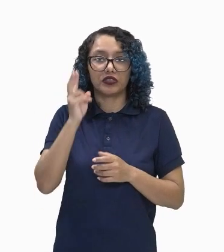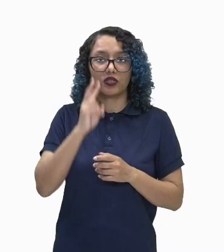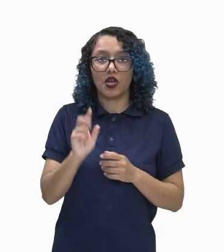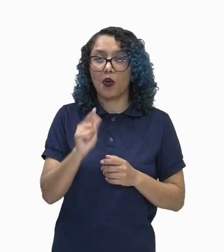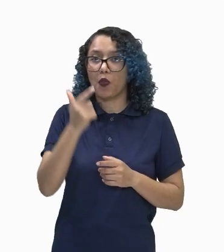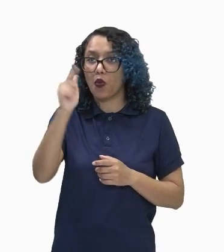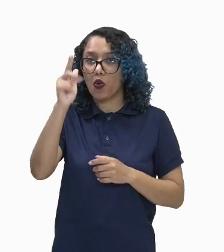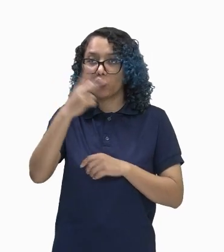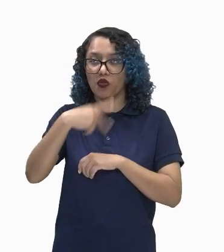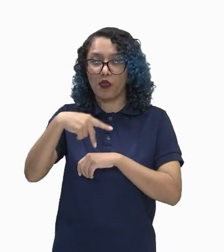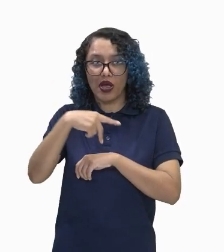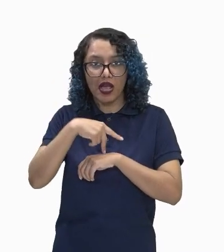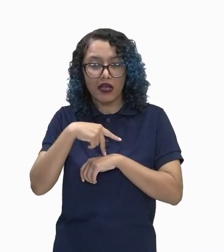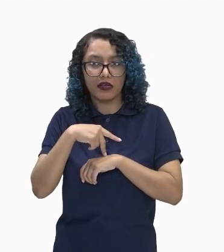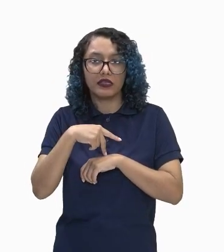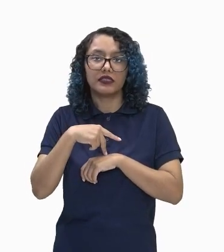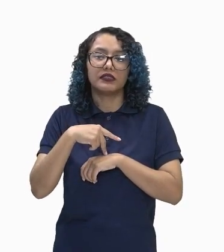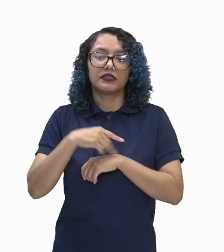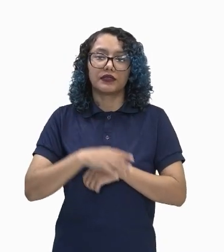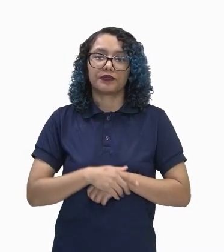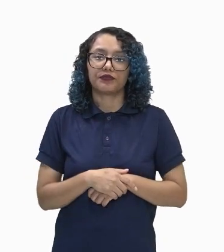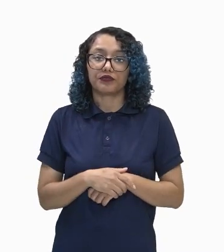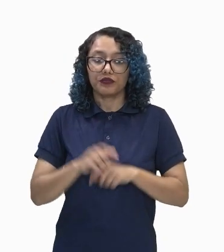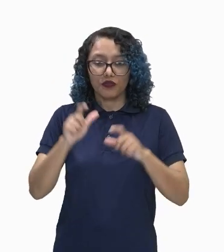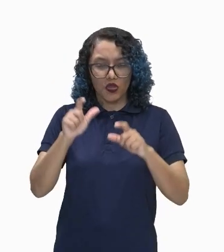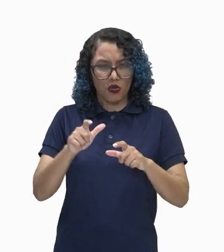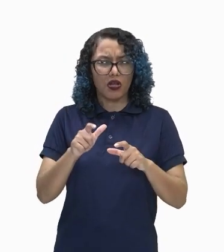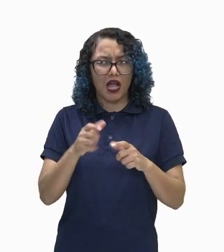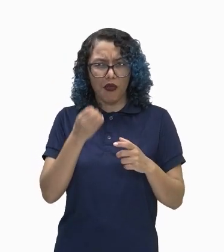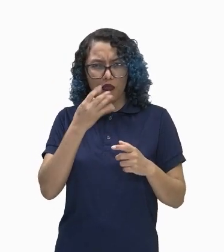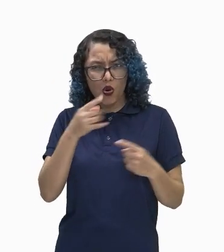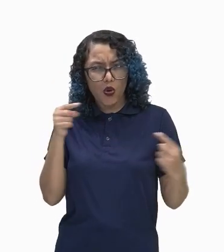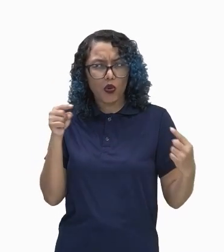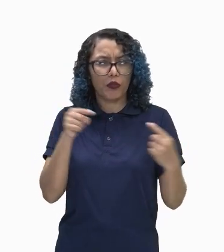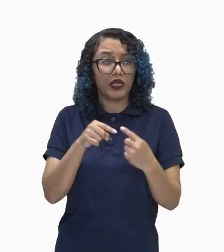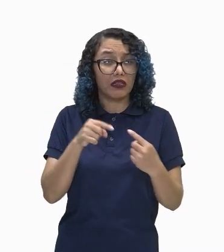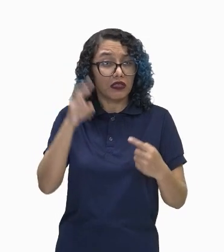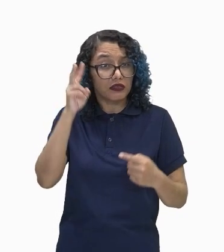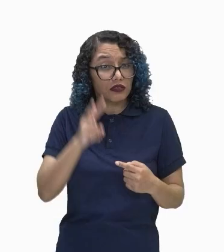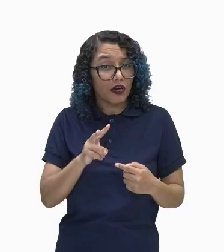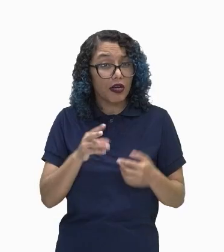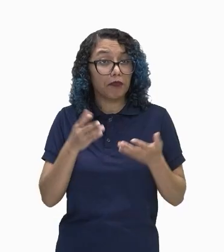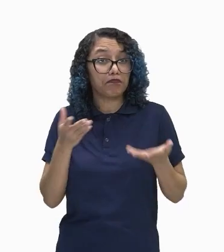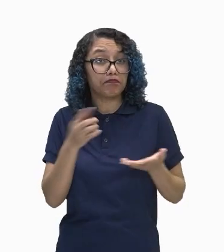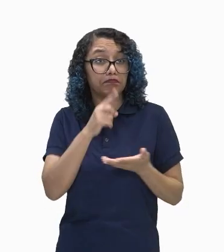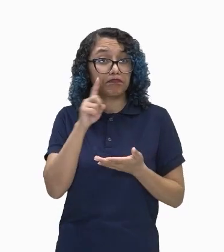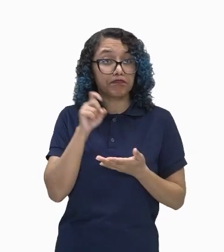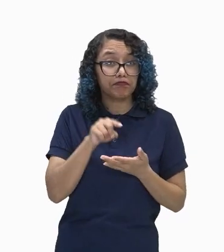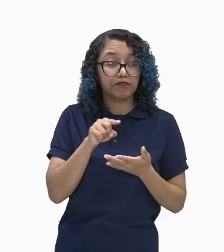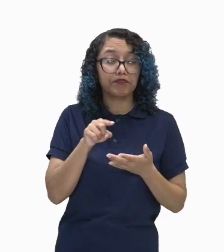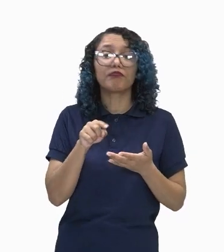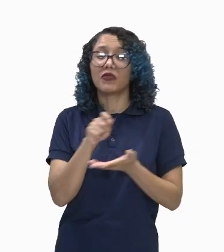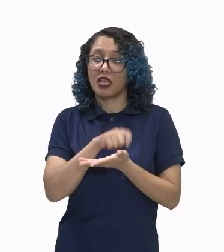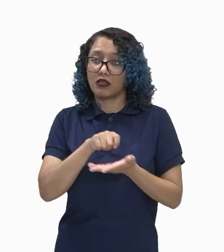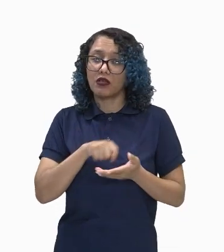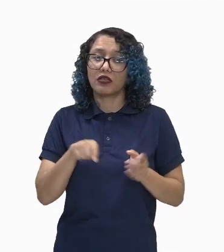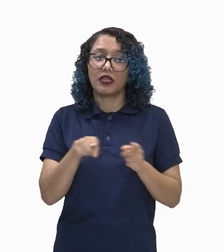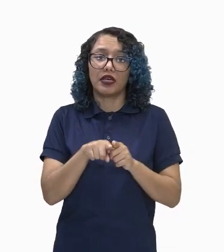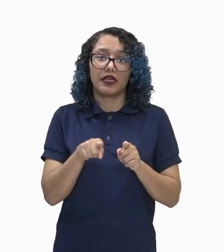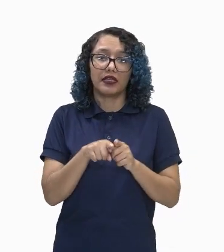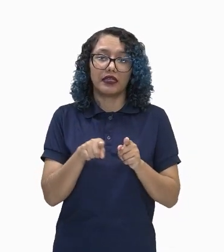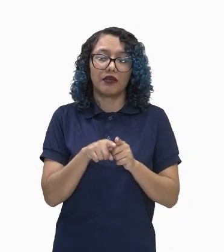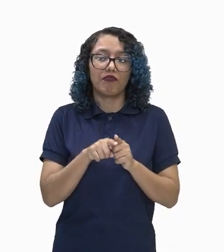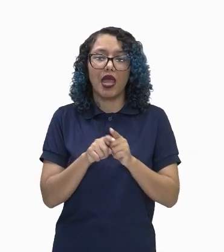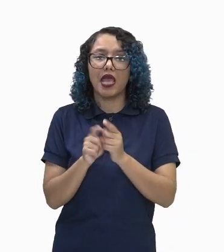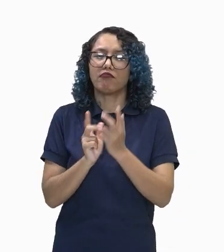do seu. Será que aquela ambientação ali está adequada? E, por fim, as próprias edições e efeitos visuais, né? Que a gente